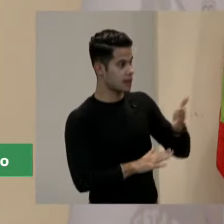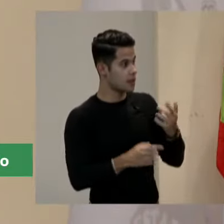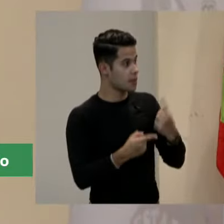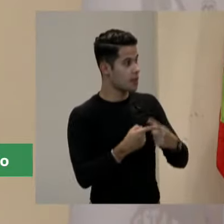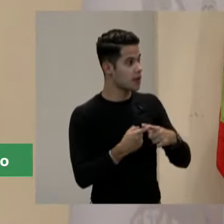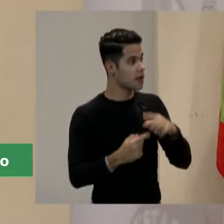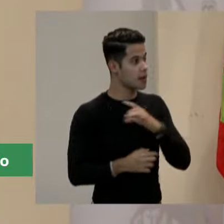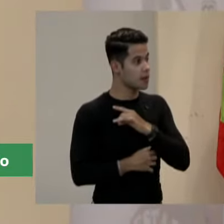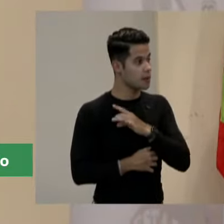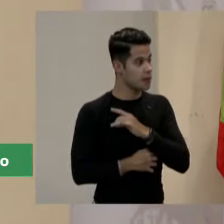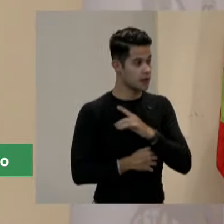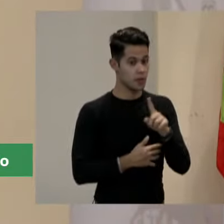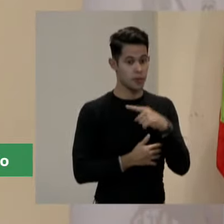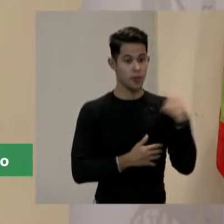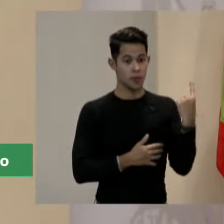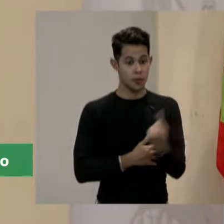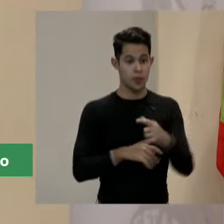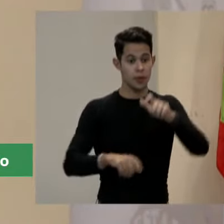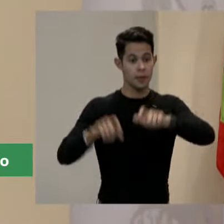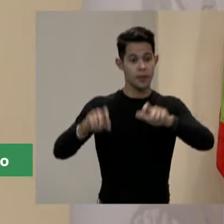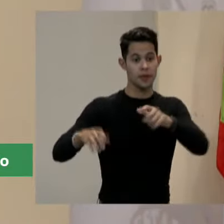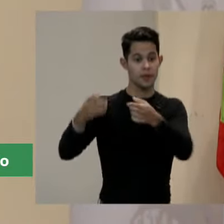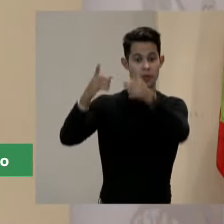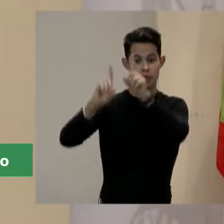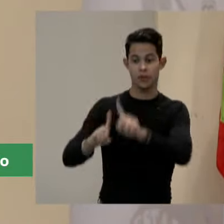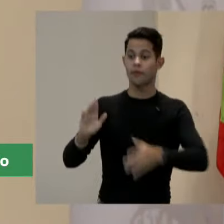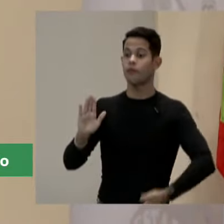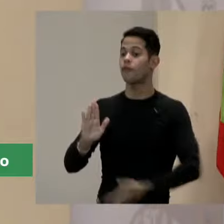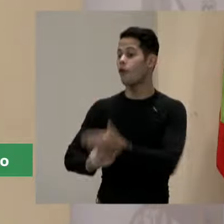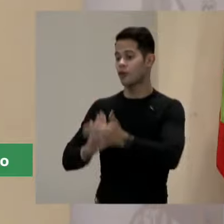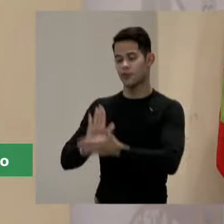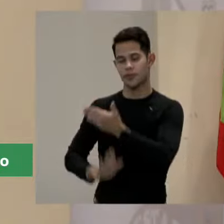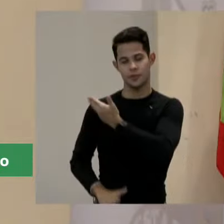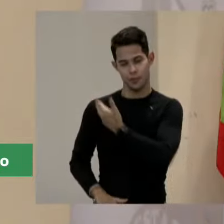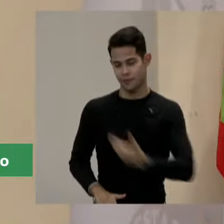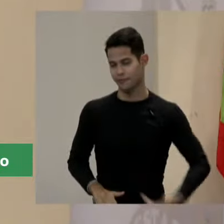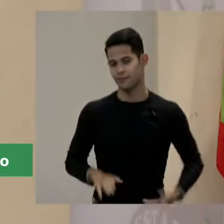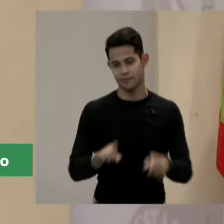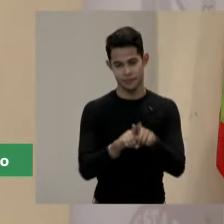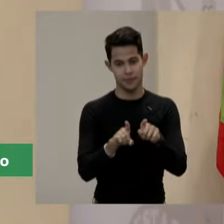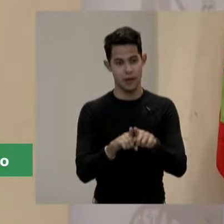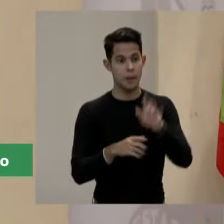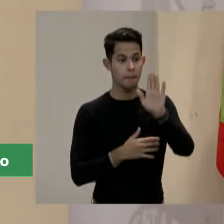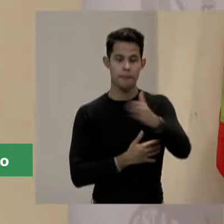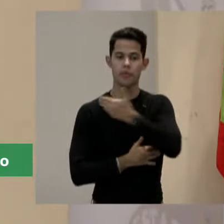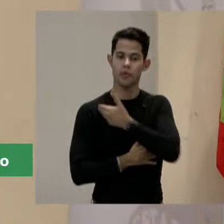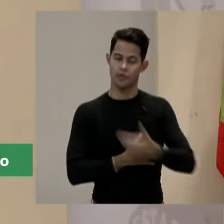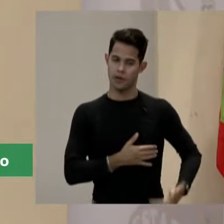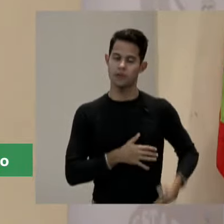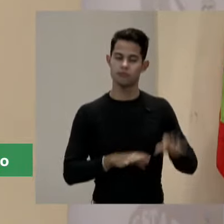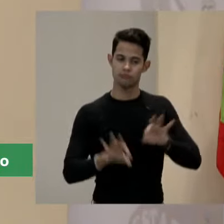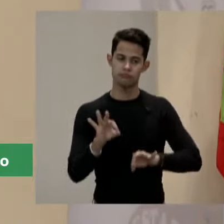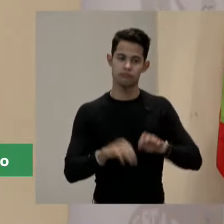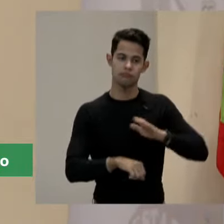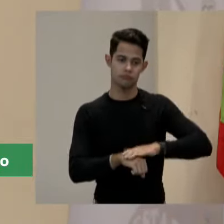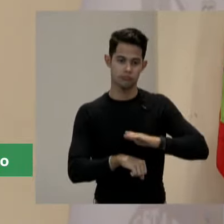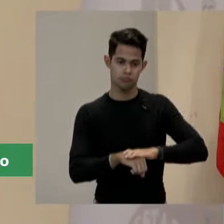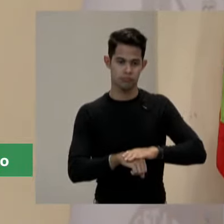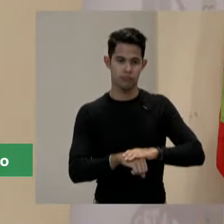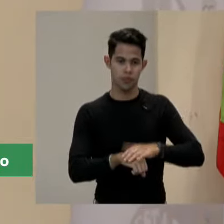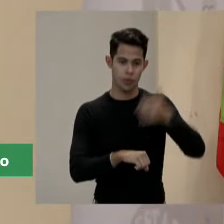Nós, pessoas com deficiência, fugimos, inclusive do Estado. Mas o Estado é preparado. Ele nos